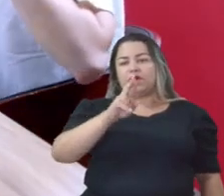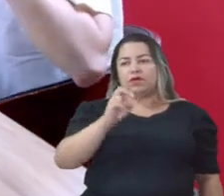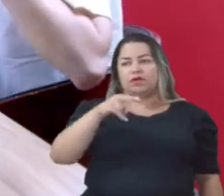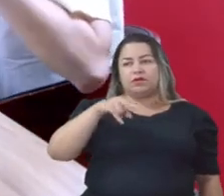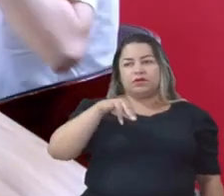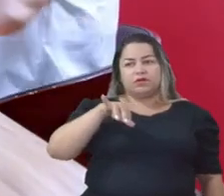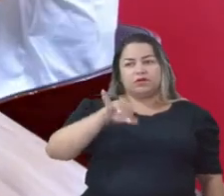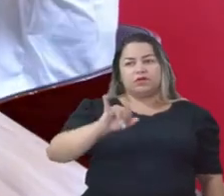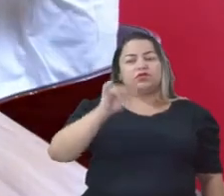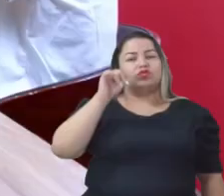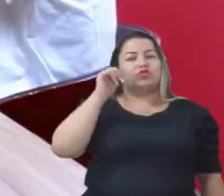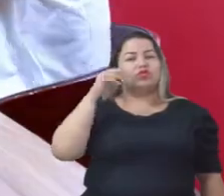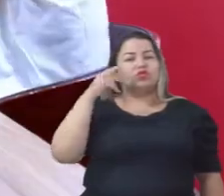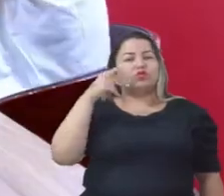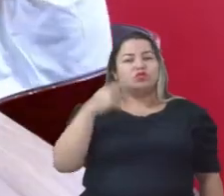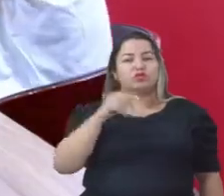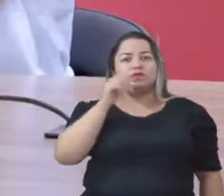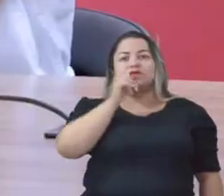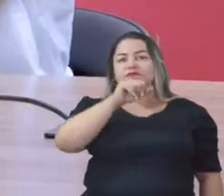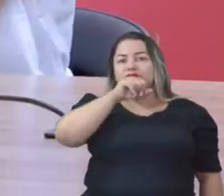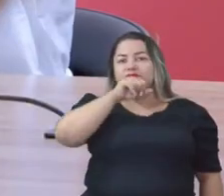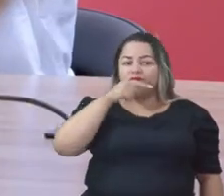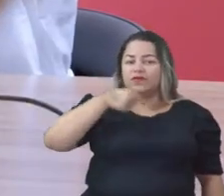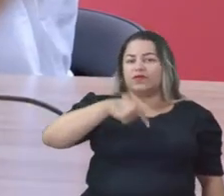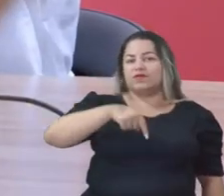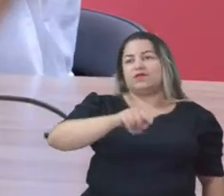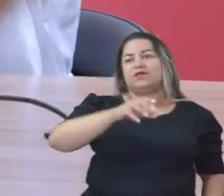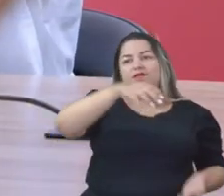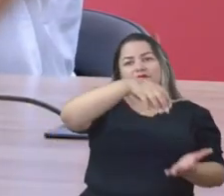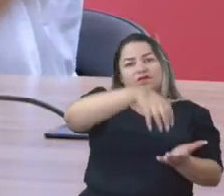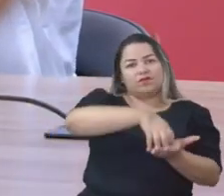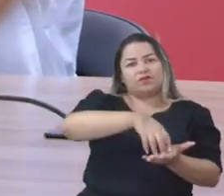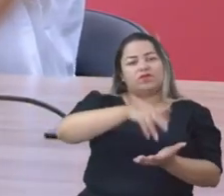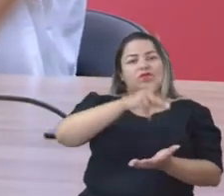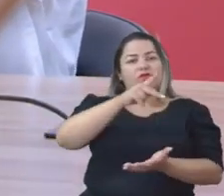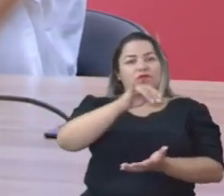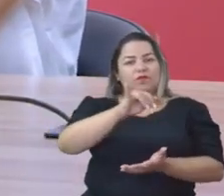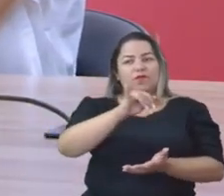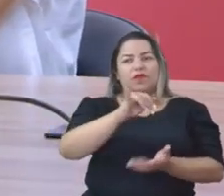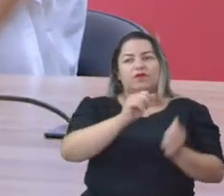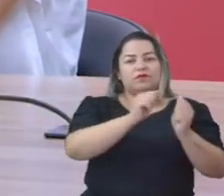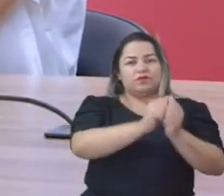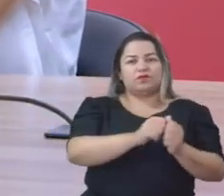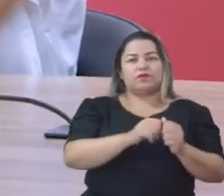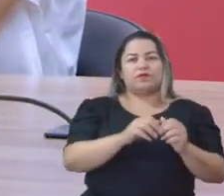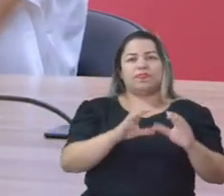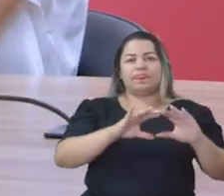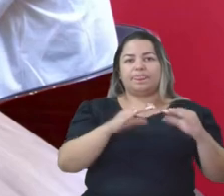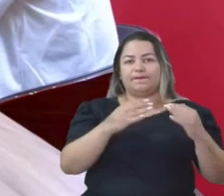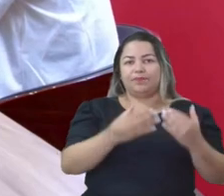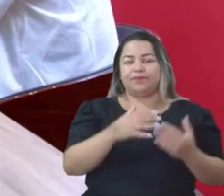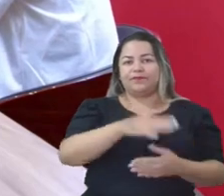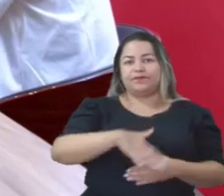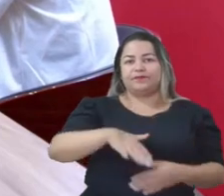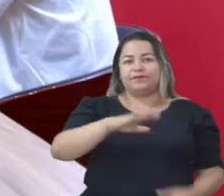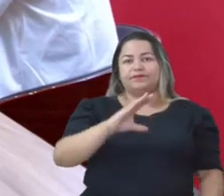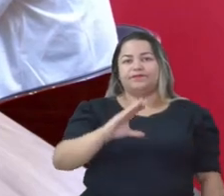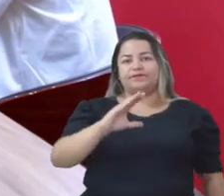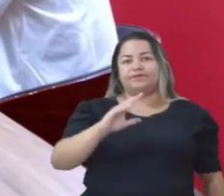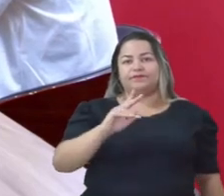mãe saiu da aldeia dela para ficar com o teu pai na comunidade